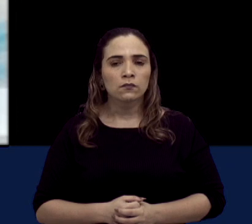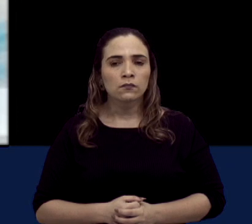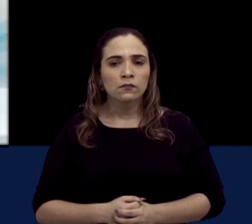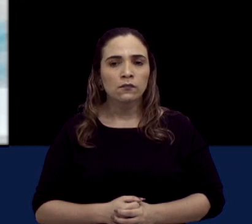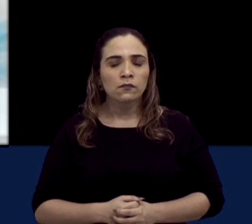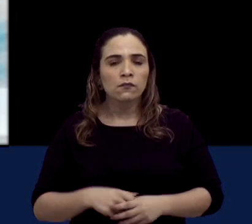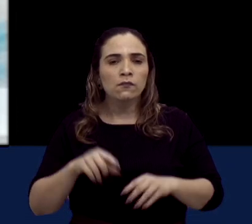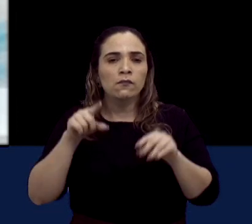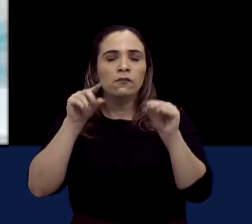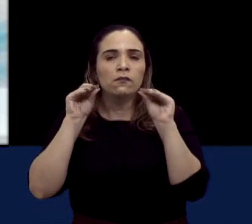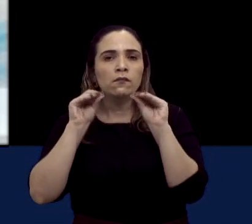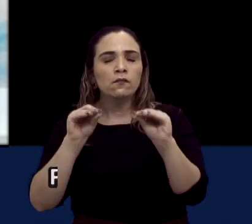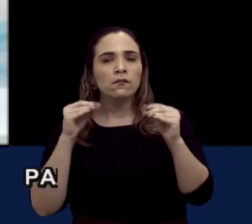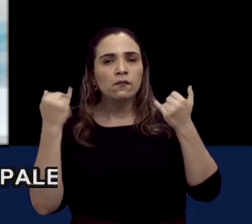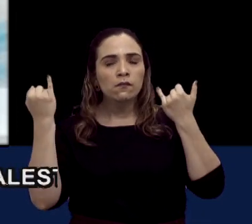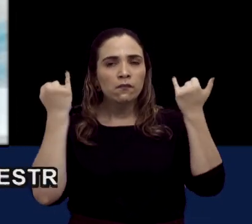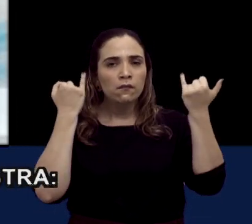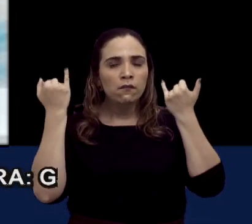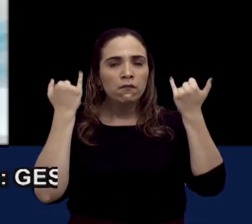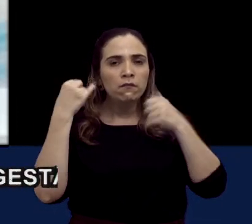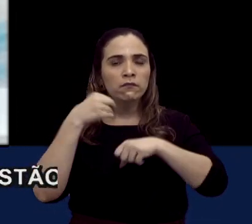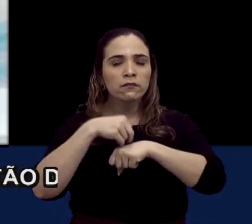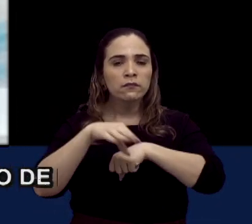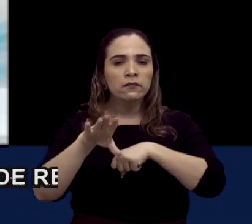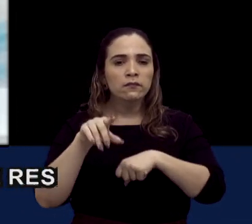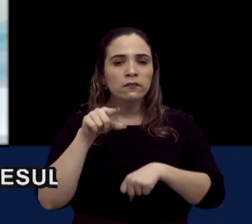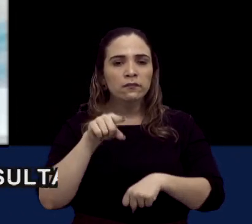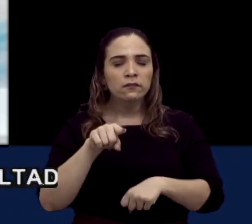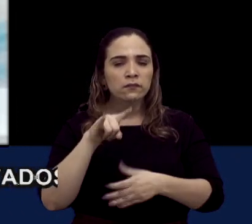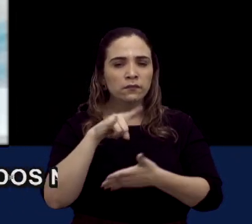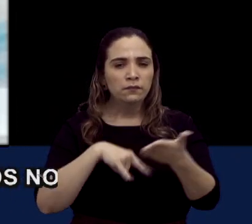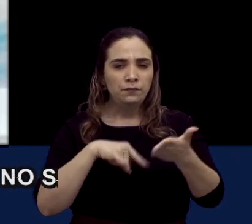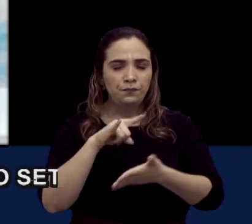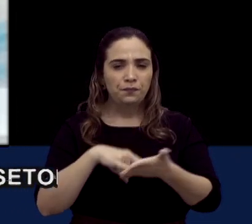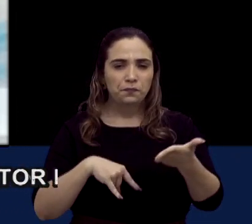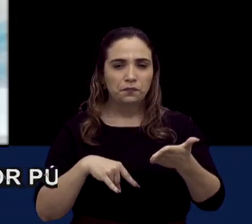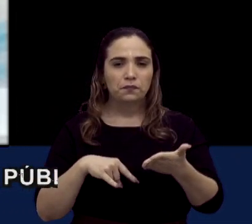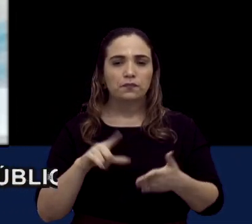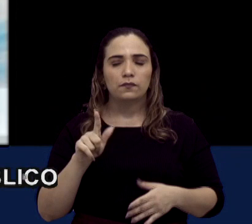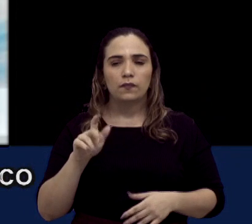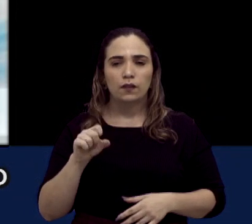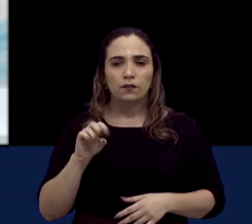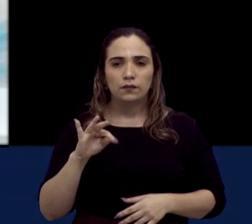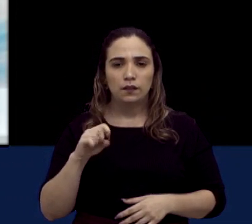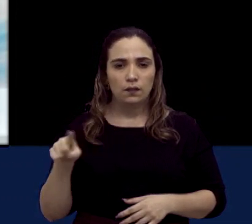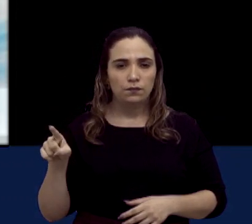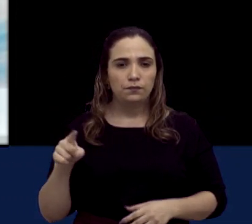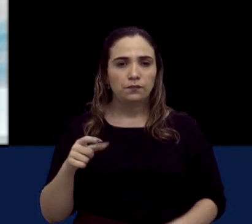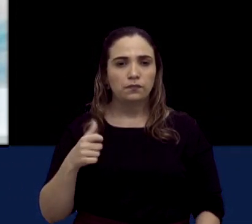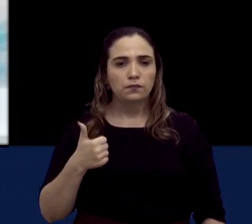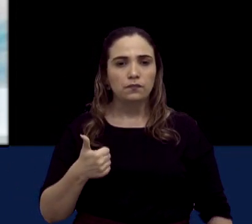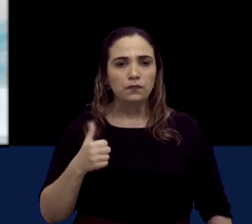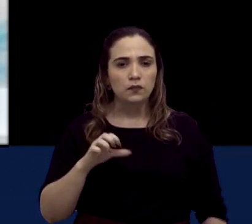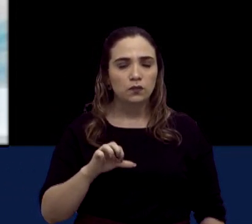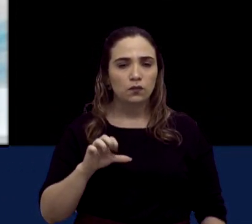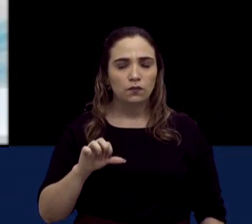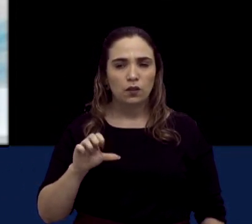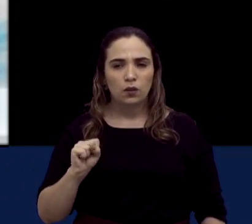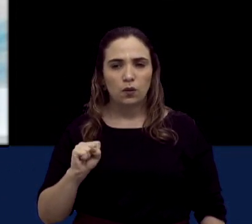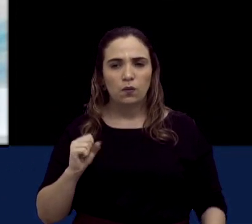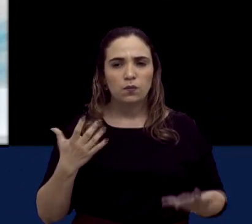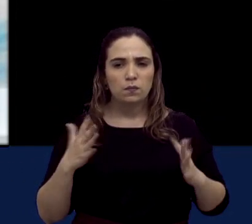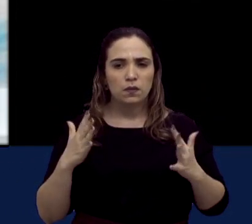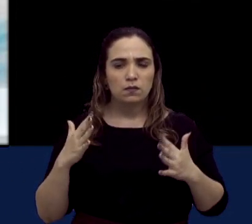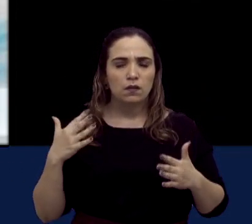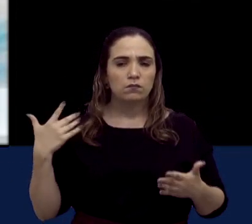uma informação de que os contratos de gestão, apesar de dar desde 98, mais ou